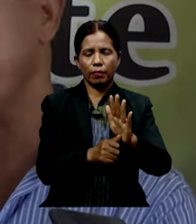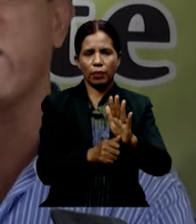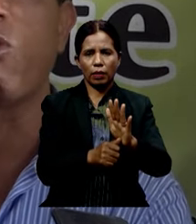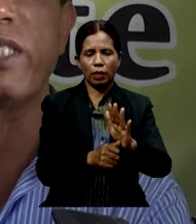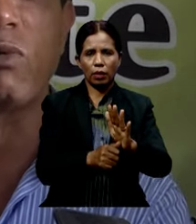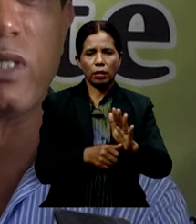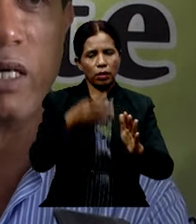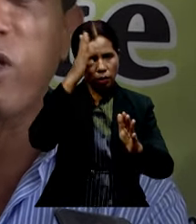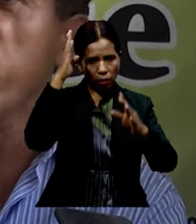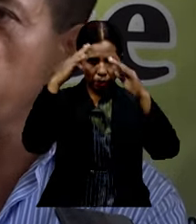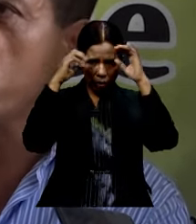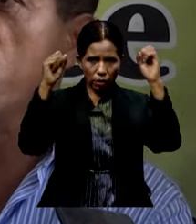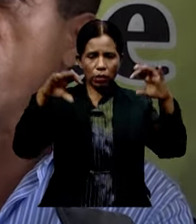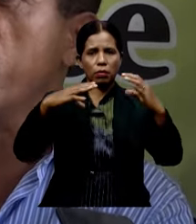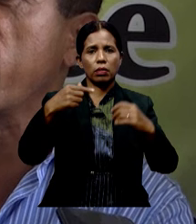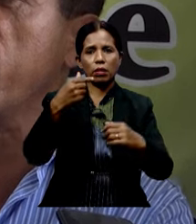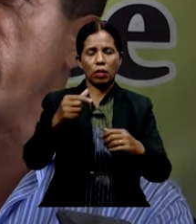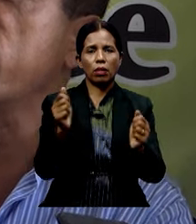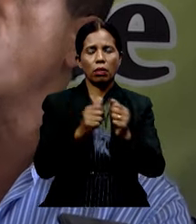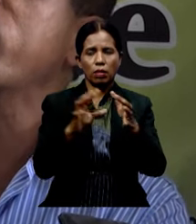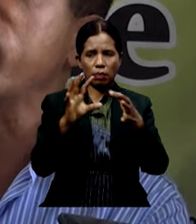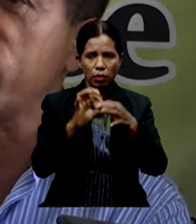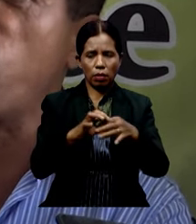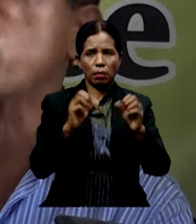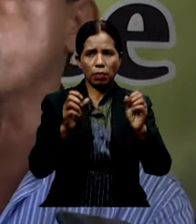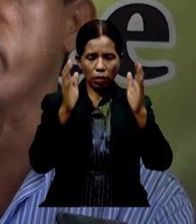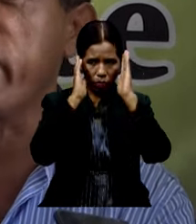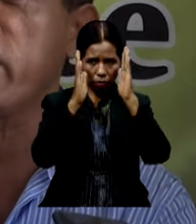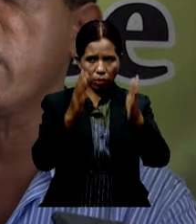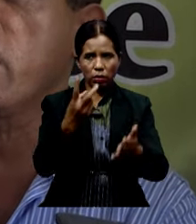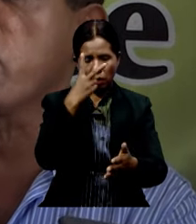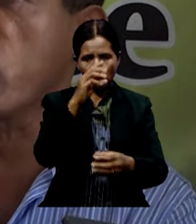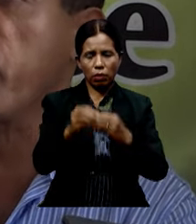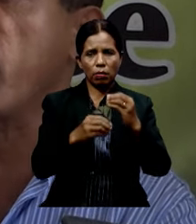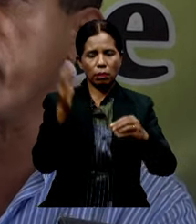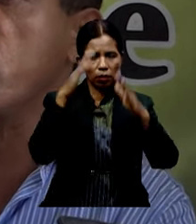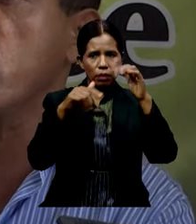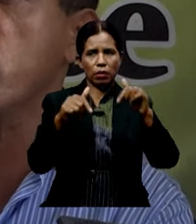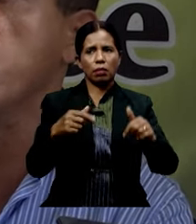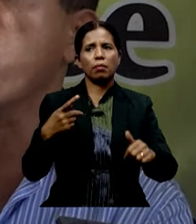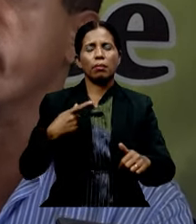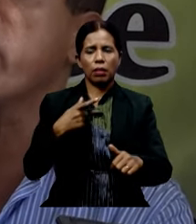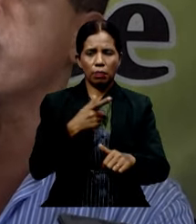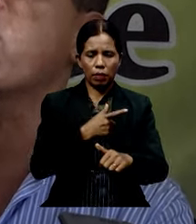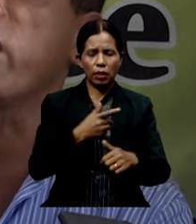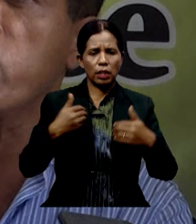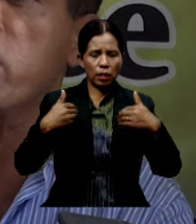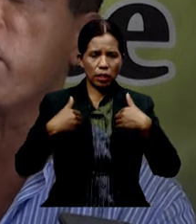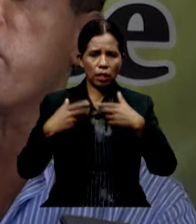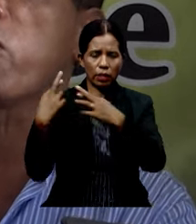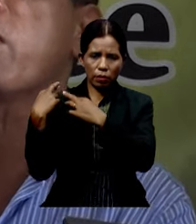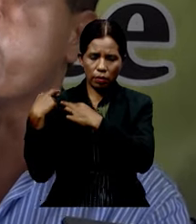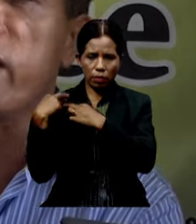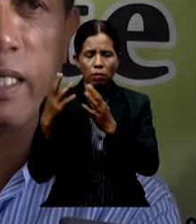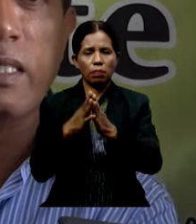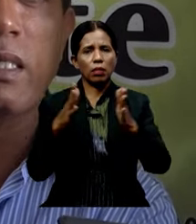senhor presidente da Comissão Zigue, nem membros, para que bele tal atenção ao assunto idané. Porque o parlamento e o poder ida bot liu, mas